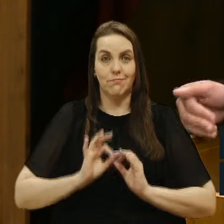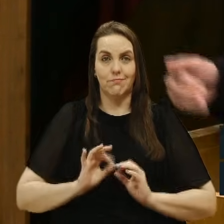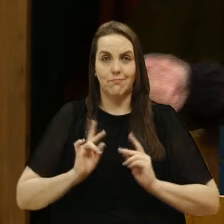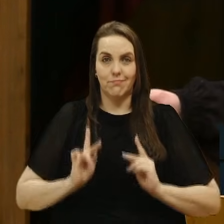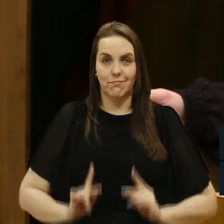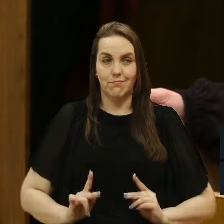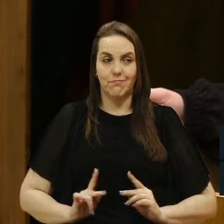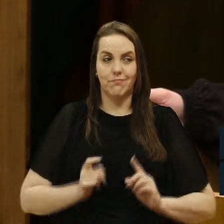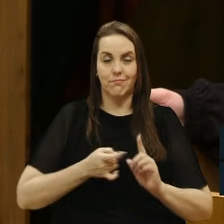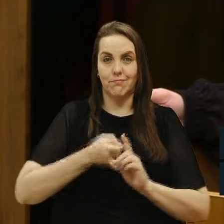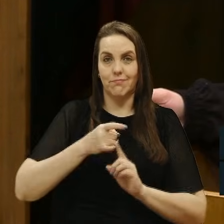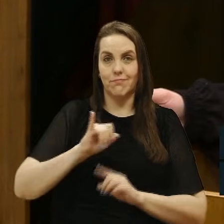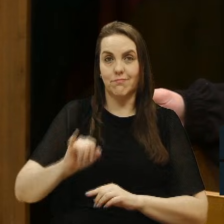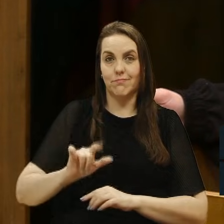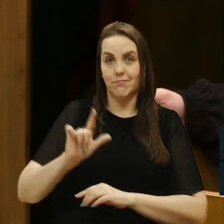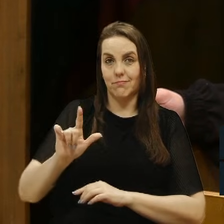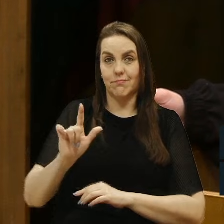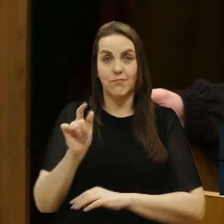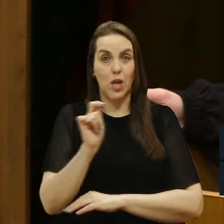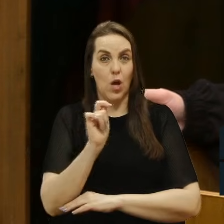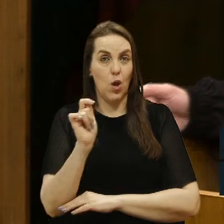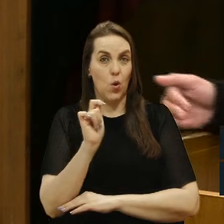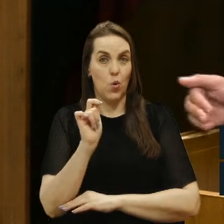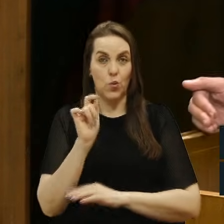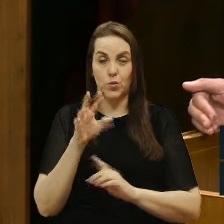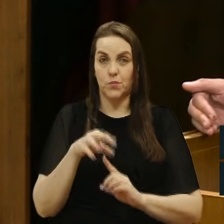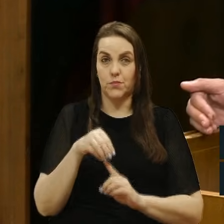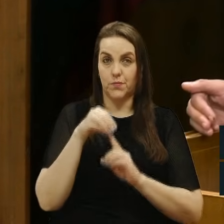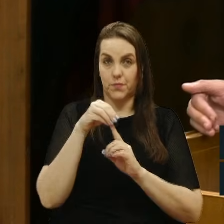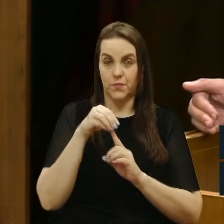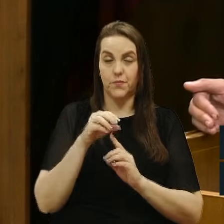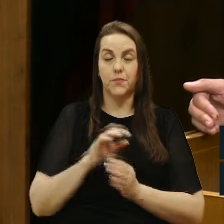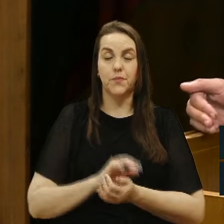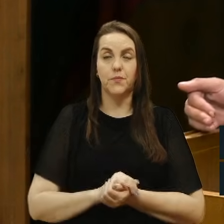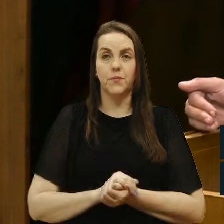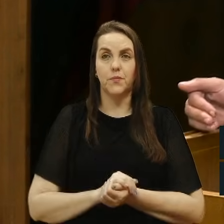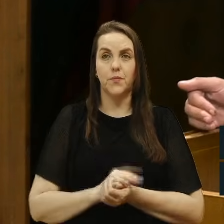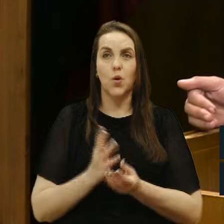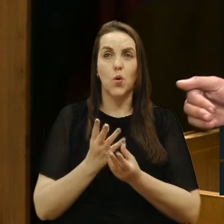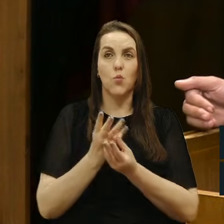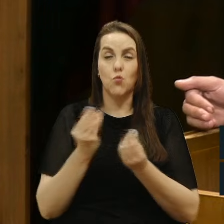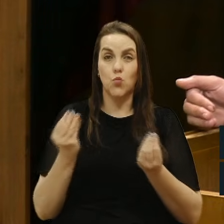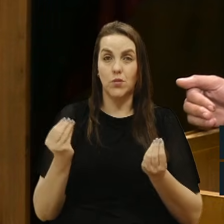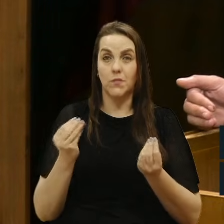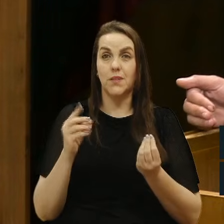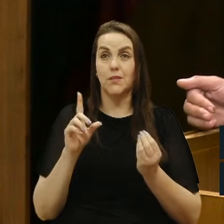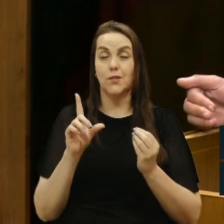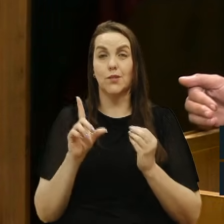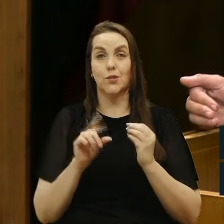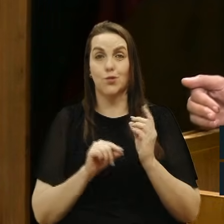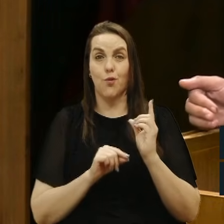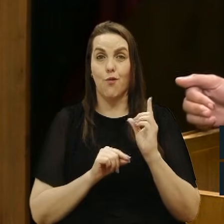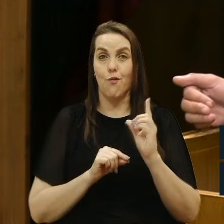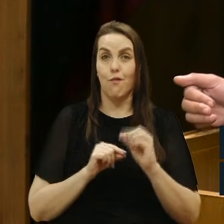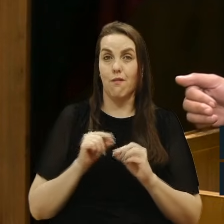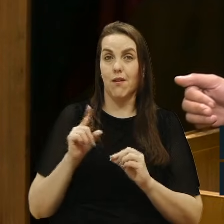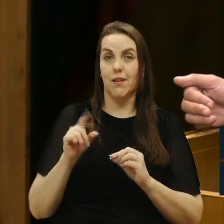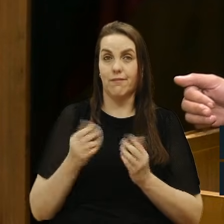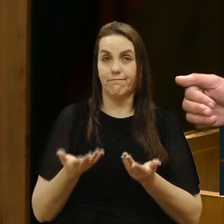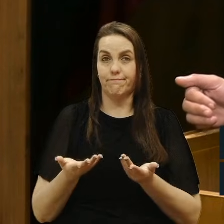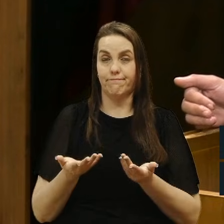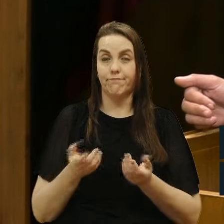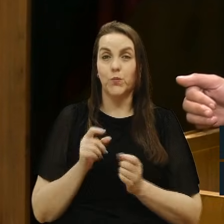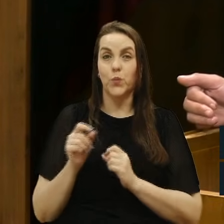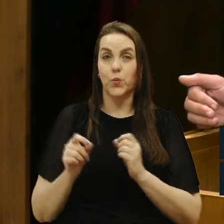de julho e agosto, especialmente, tiveram que muitas escolher entre pôr comida dentro